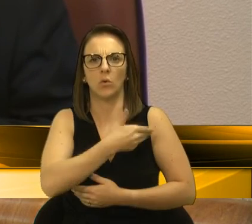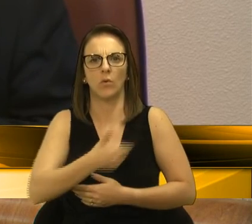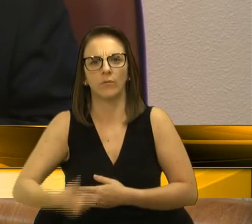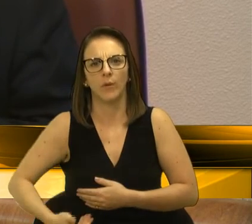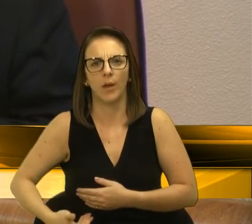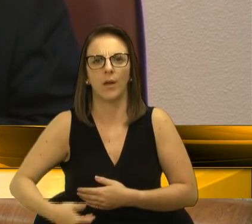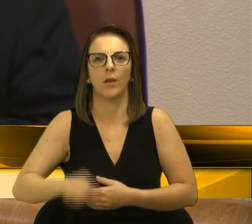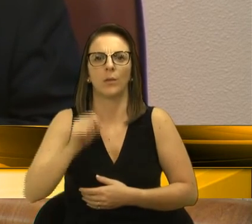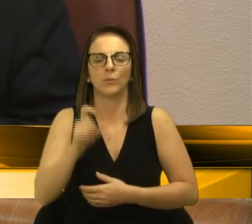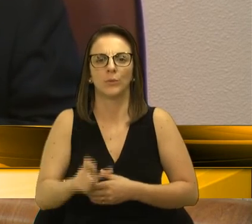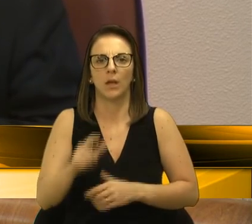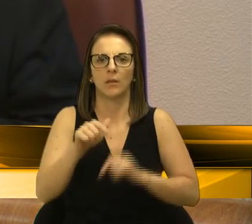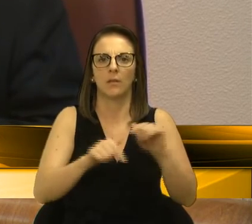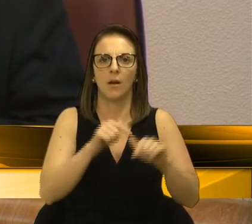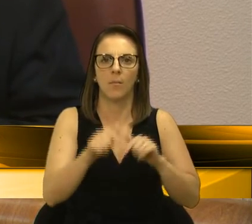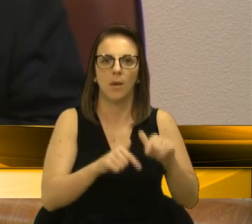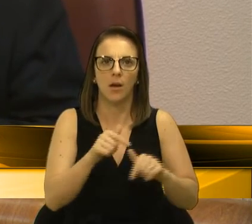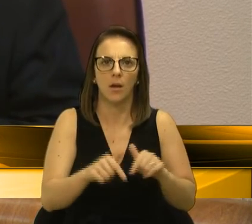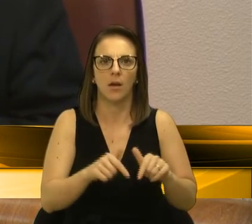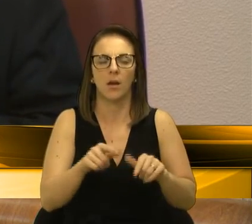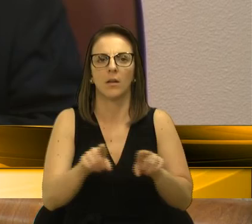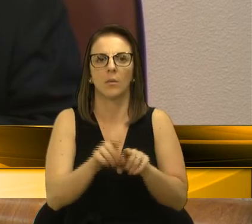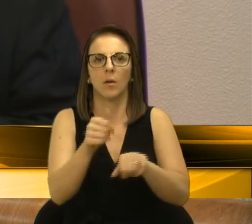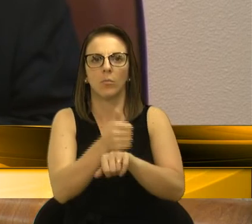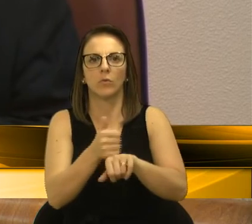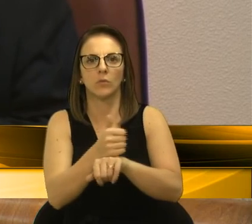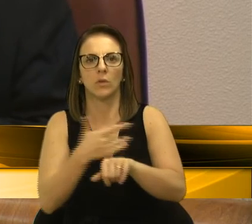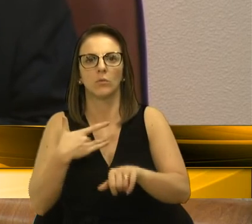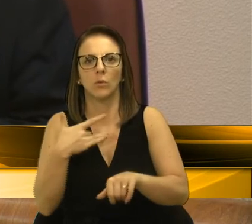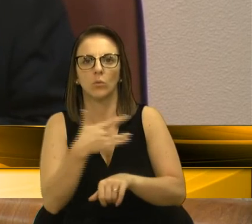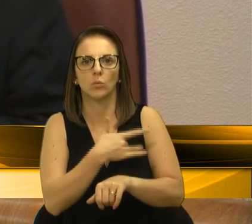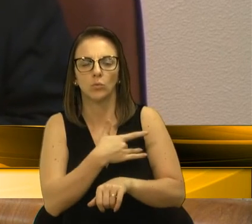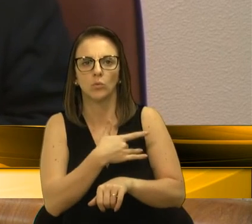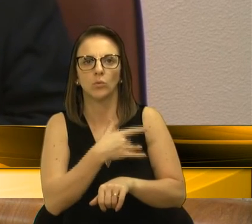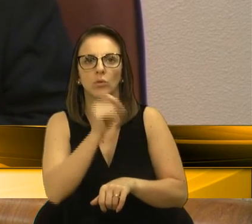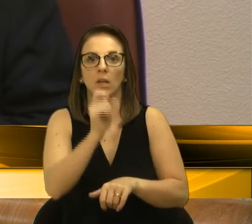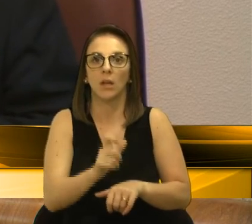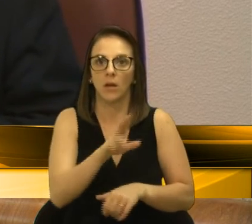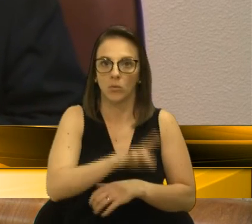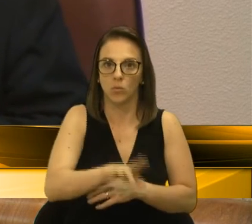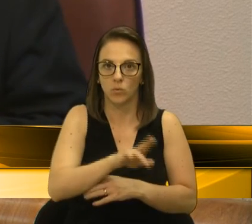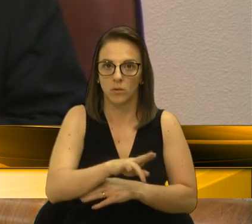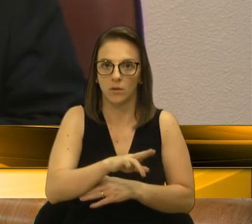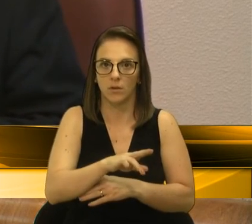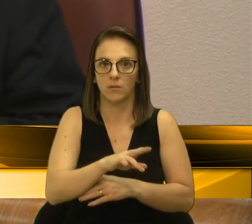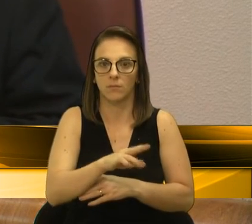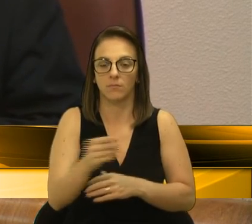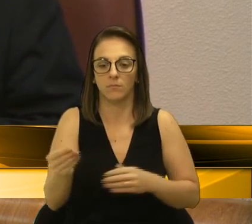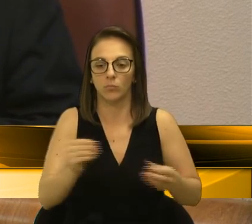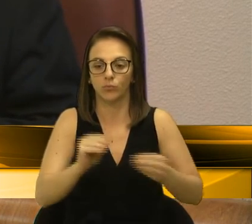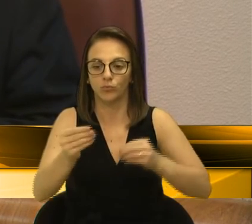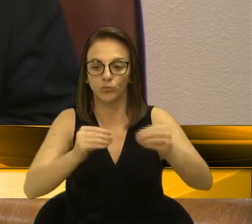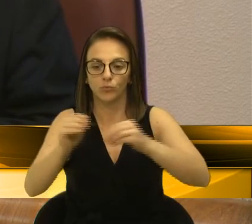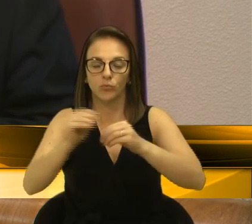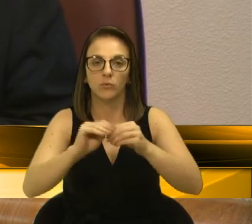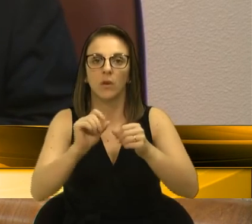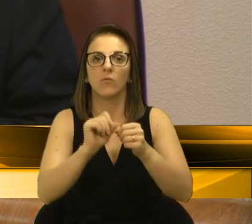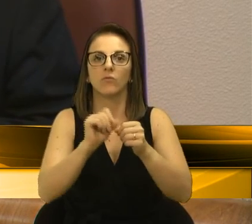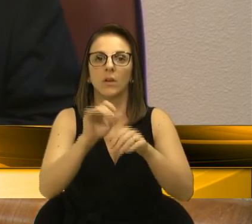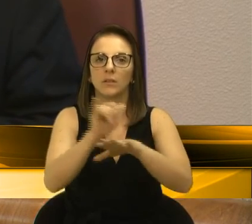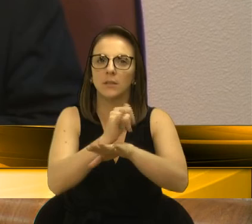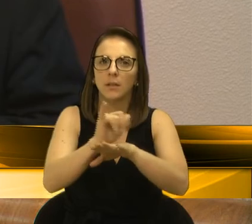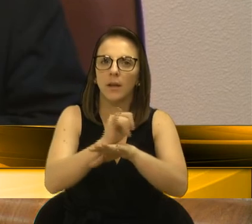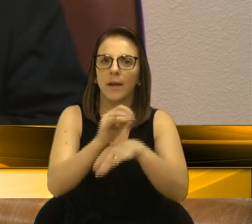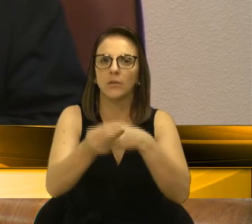prestadores de serviço, profissionais de saúde e usuários, atua na formulação, de estratégias e no controle da execução da política